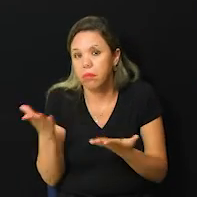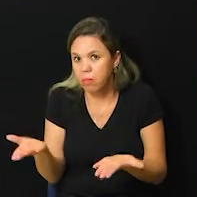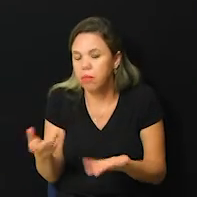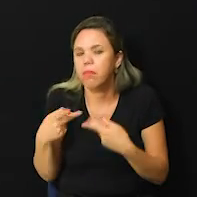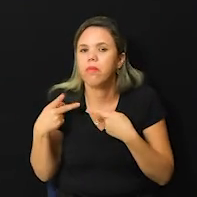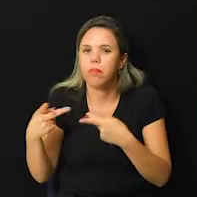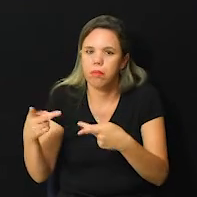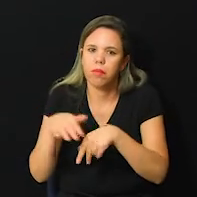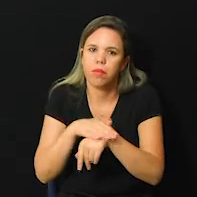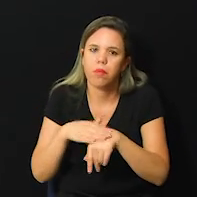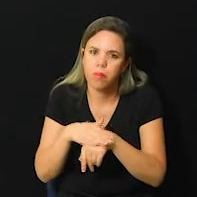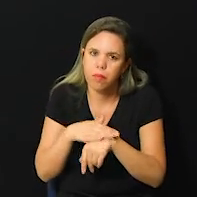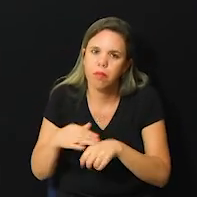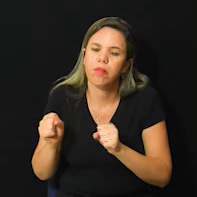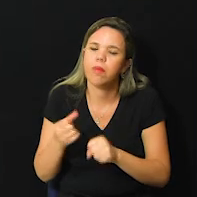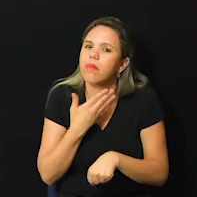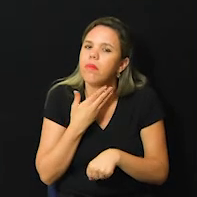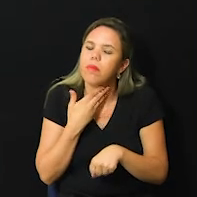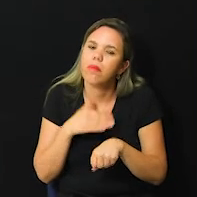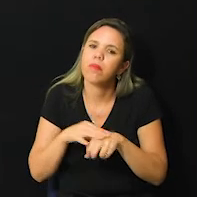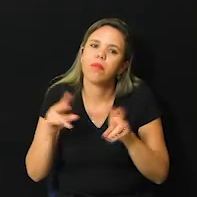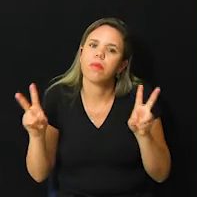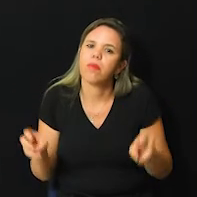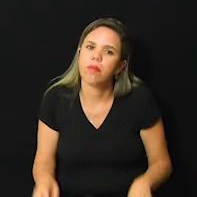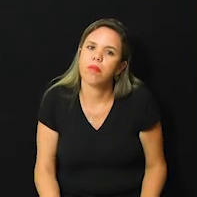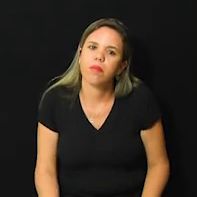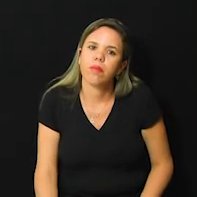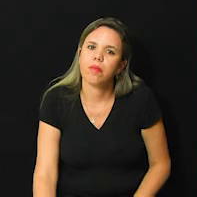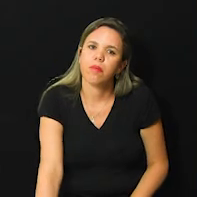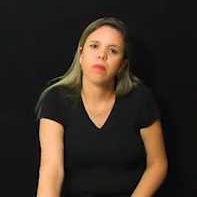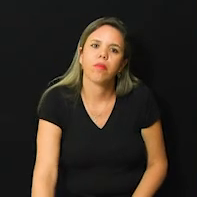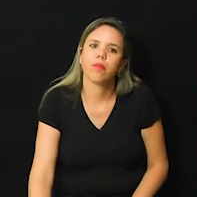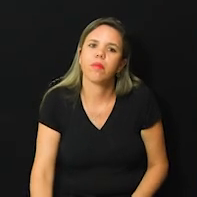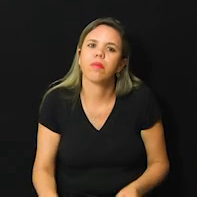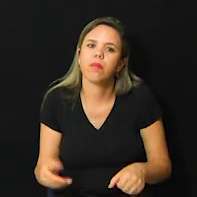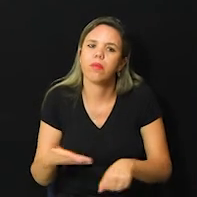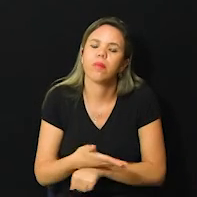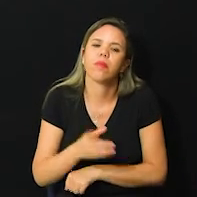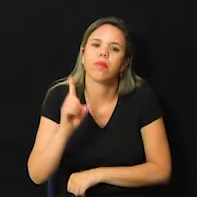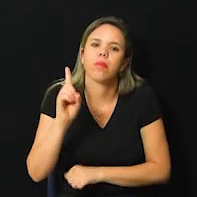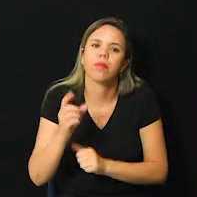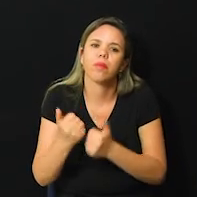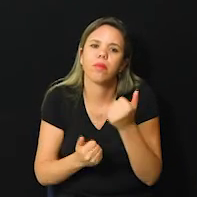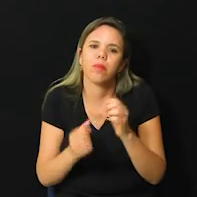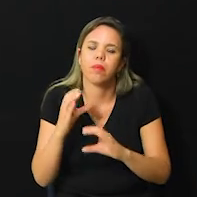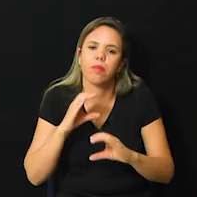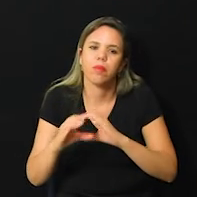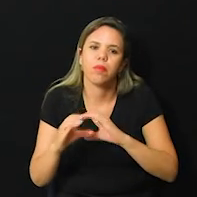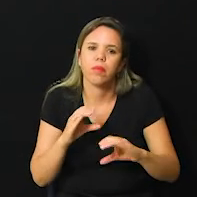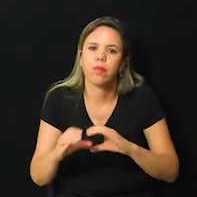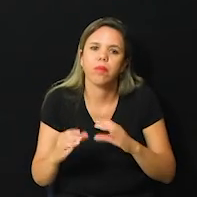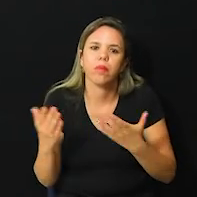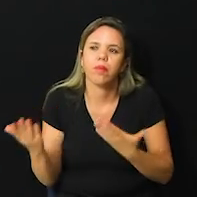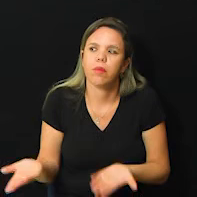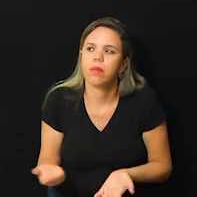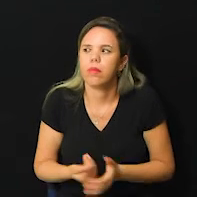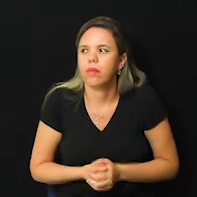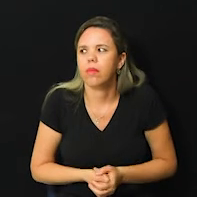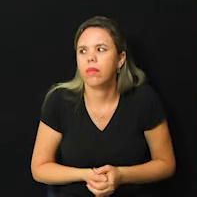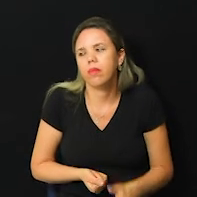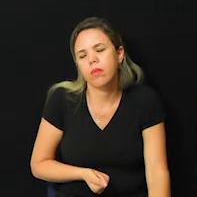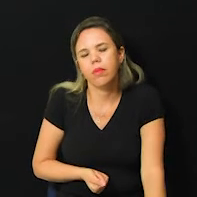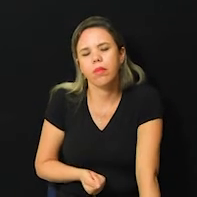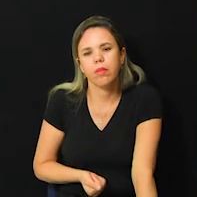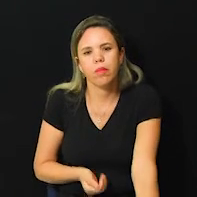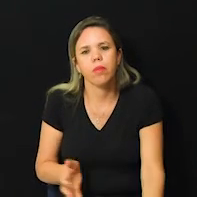medo inclusive pode me chamar a gente pode bater um papo sobre o assunto eu faço parte da Diretoria de comunicação da Mancha